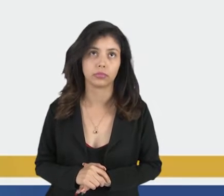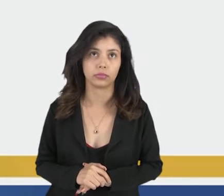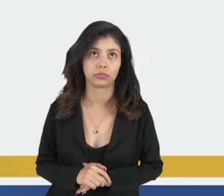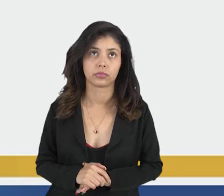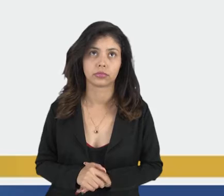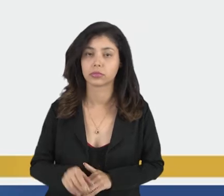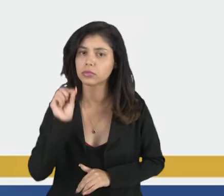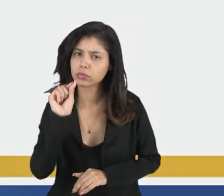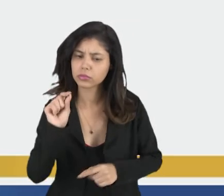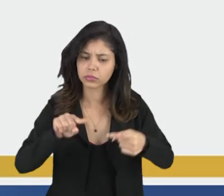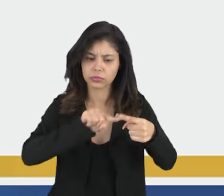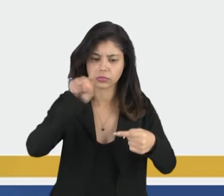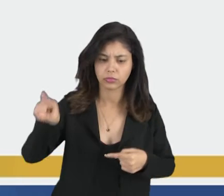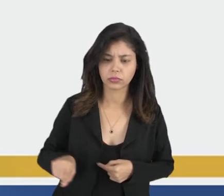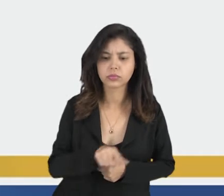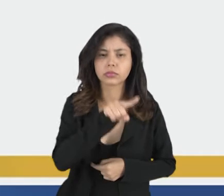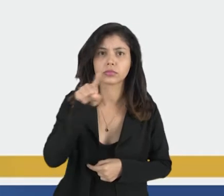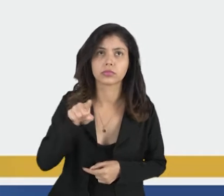O que é um círculo?